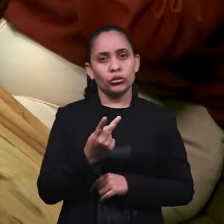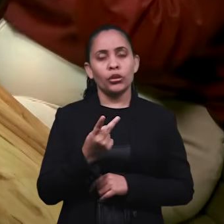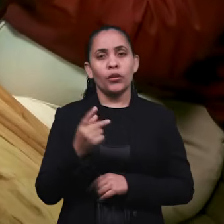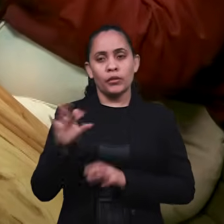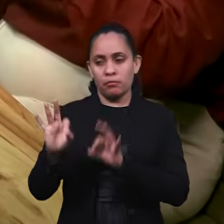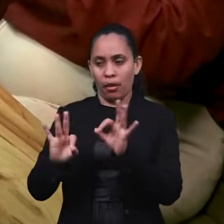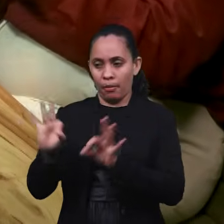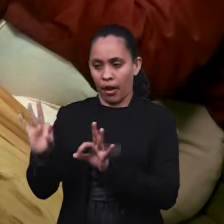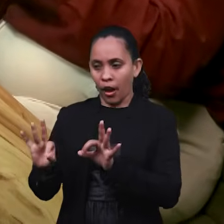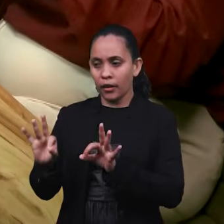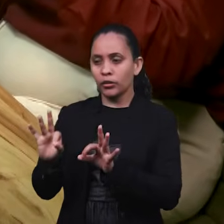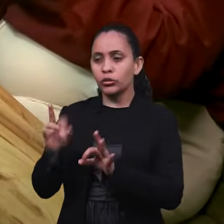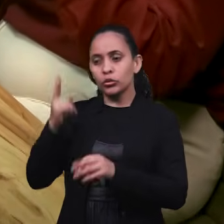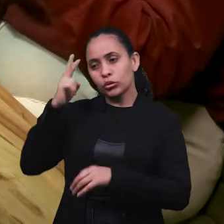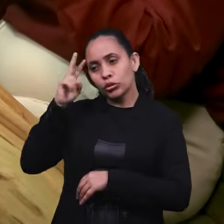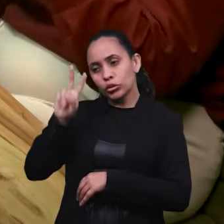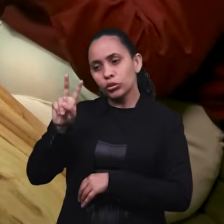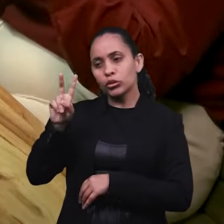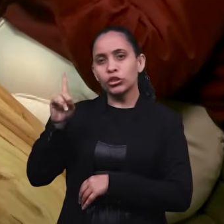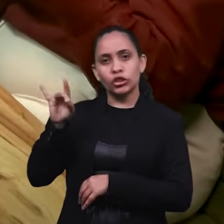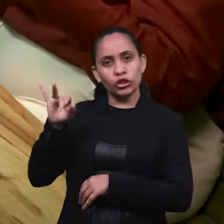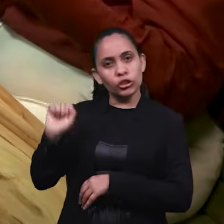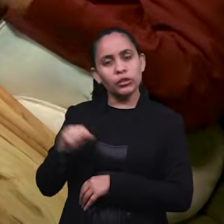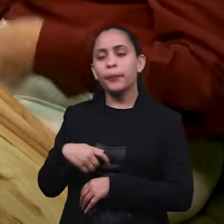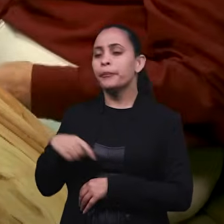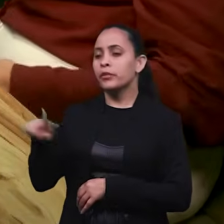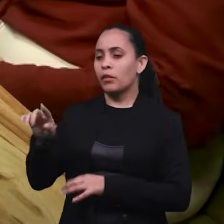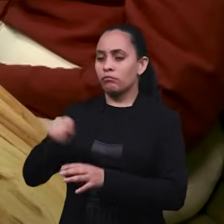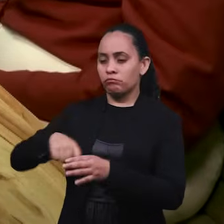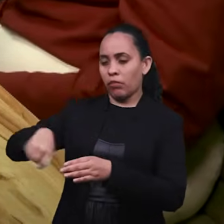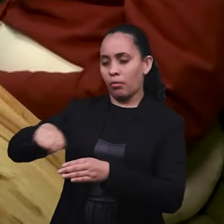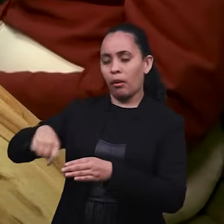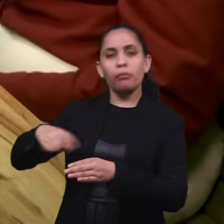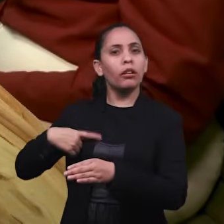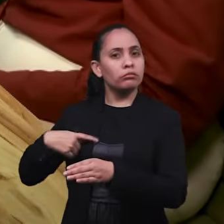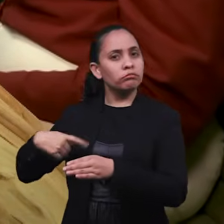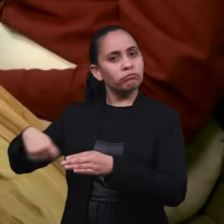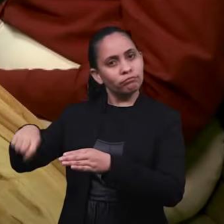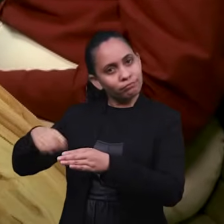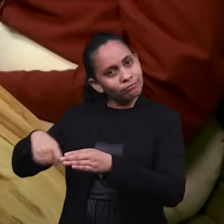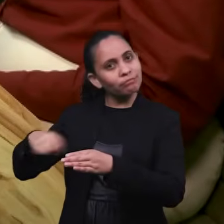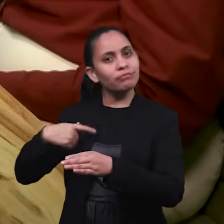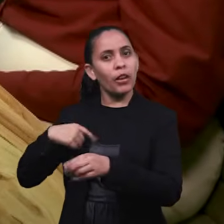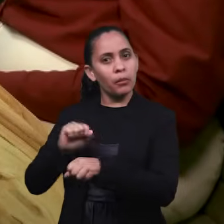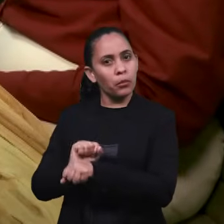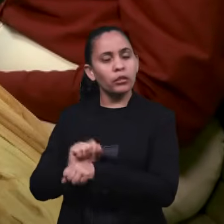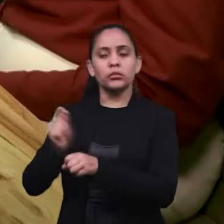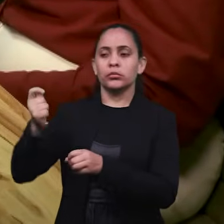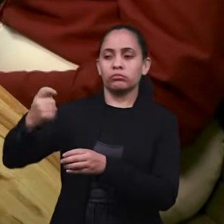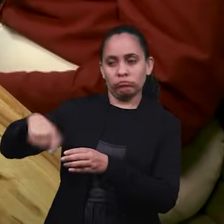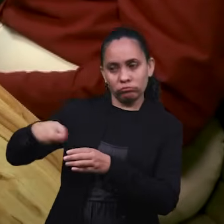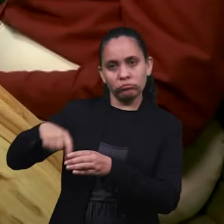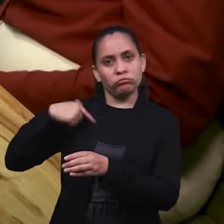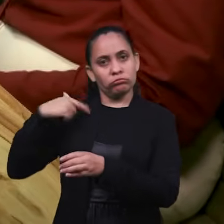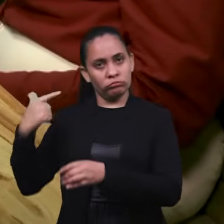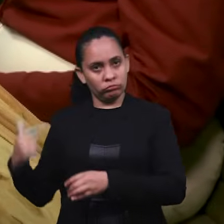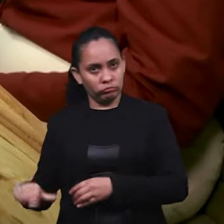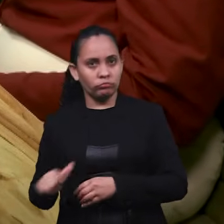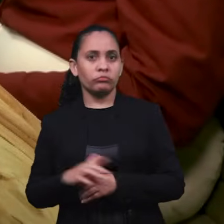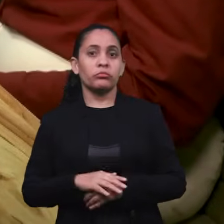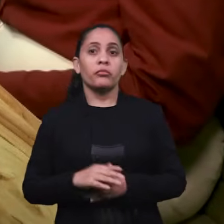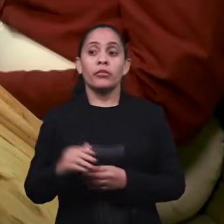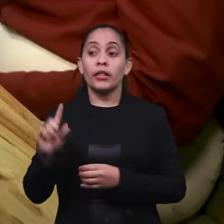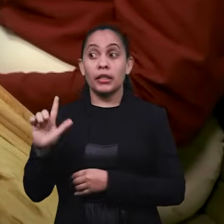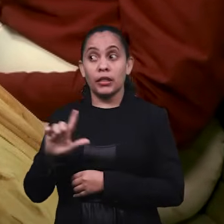e ver se está numa provar, né, para ver como tá o agradável, E aí, depois desse processo todo, que vai